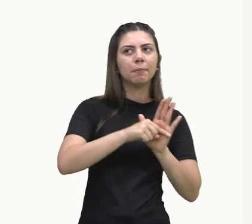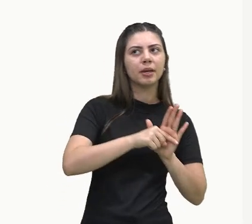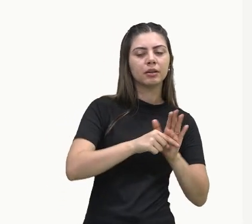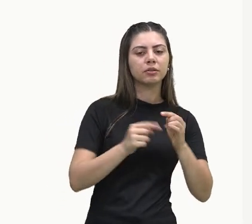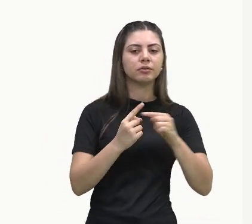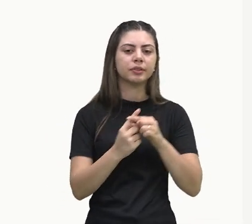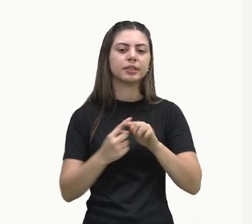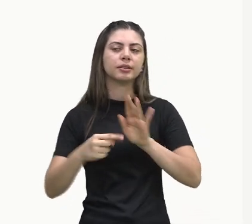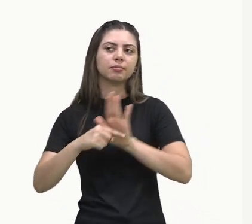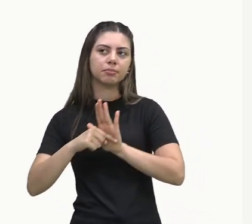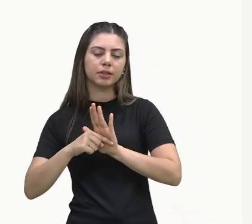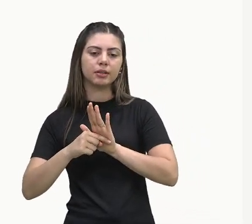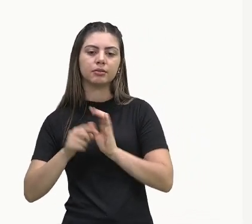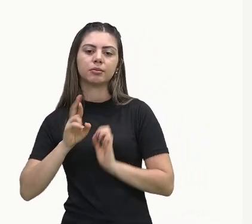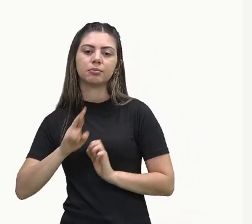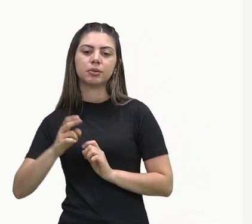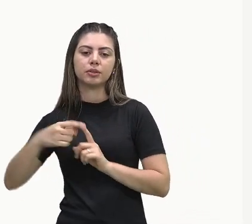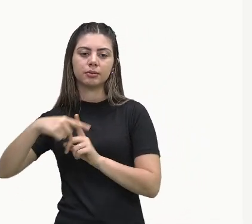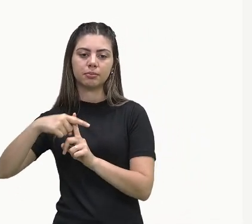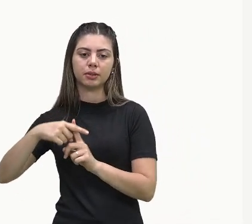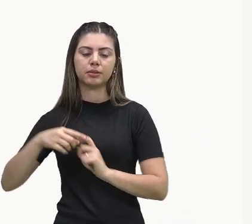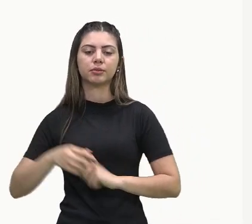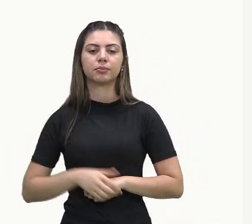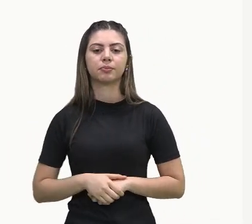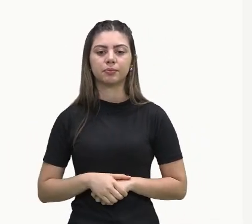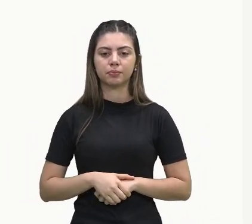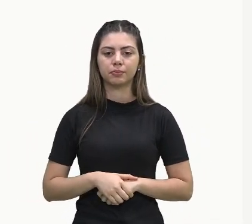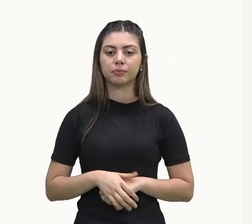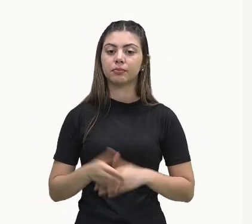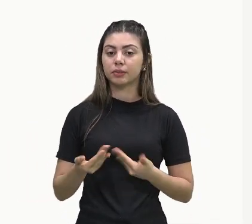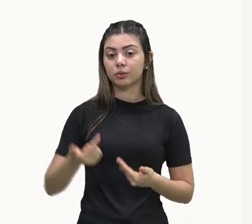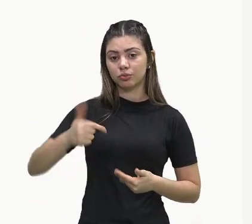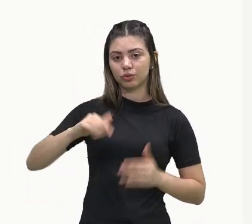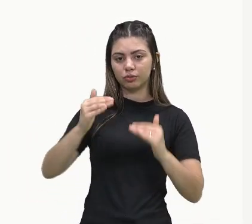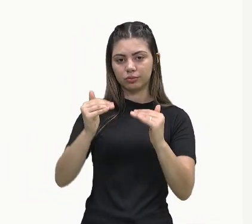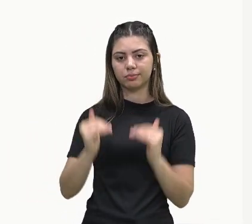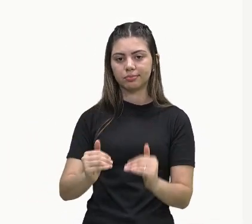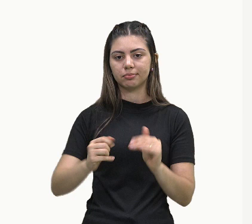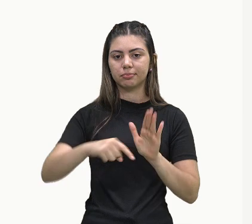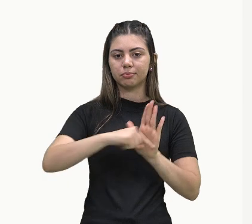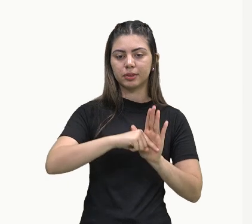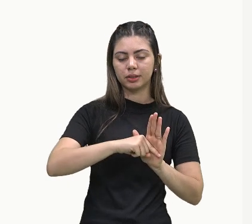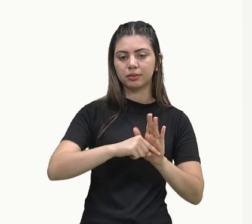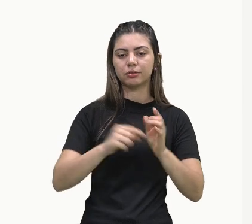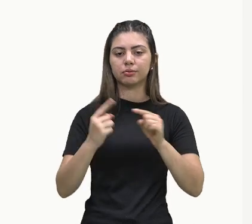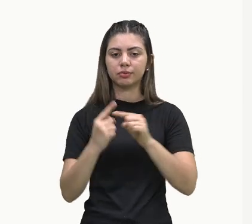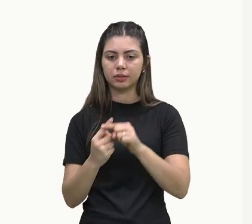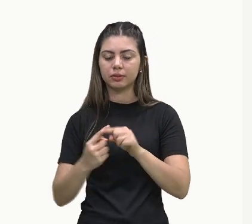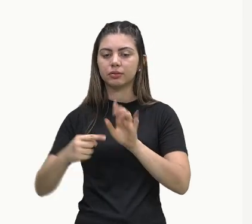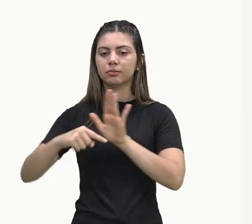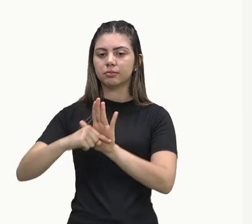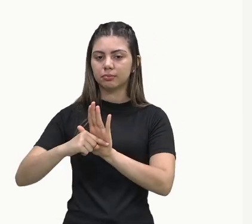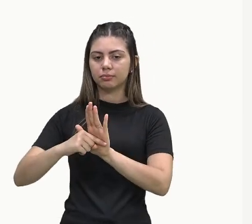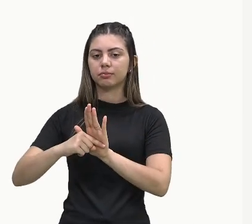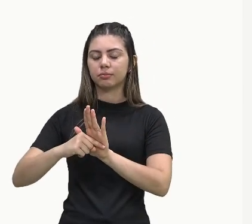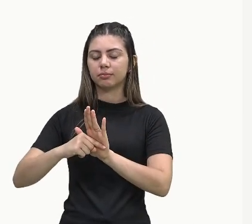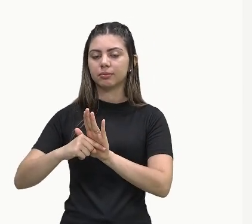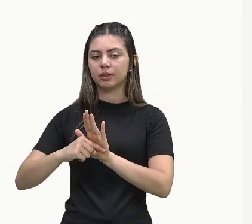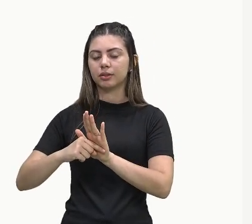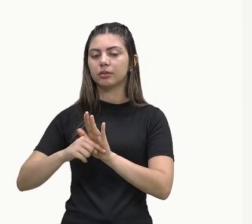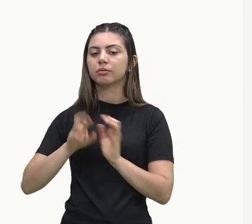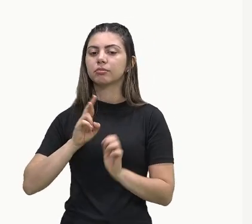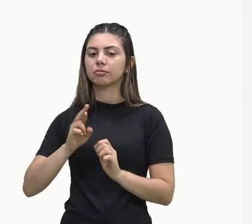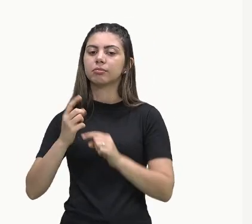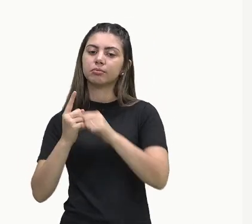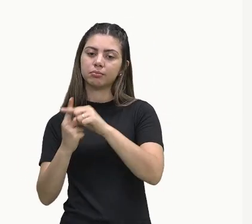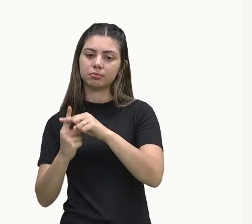dentro sai positivo -1 mesma coisa acontece aqui né vai ficar vai inverter o sinal vai sair